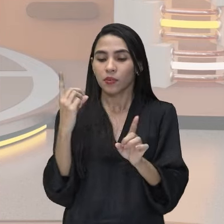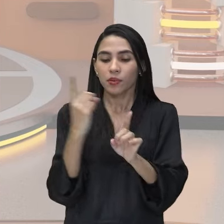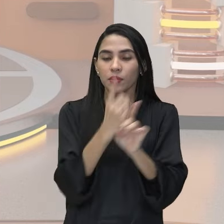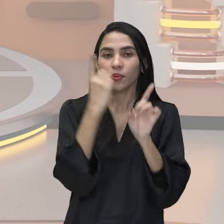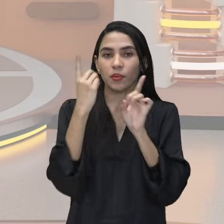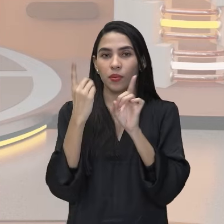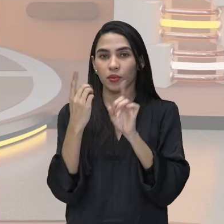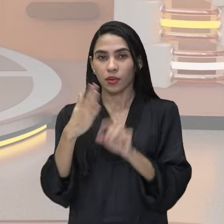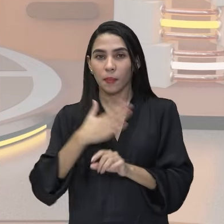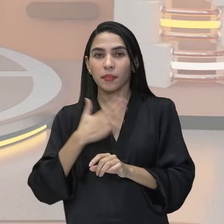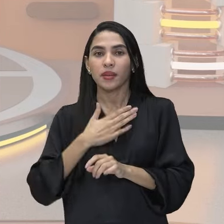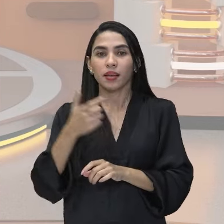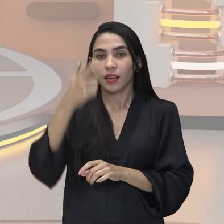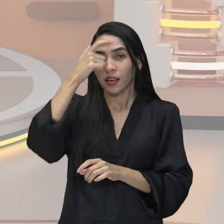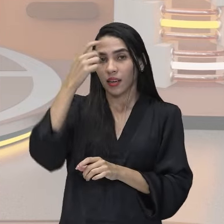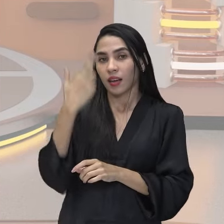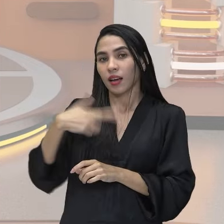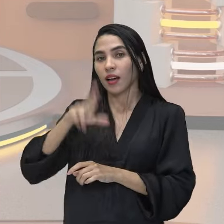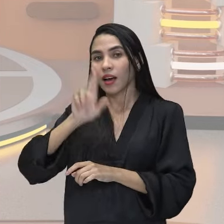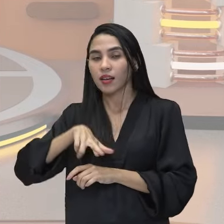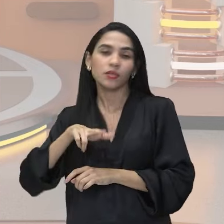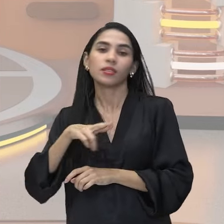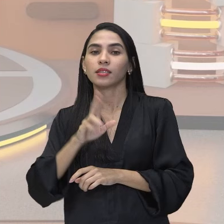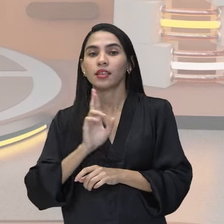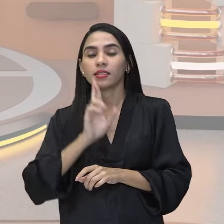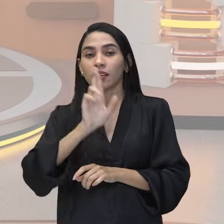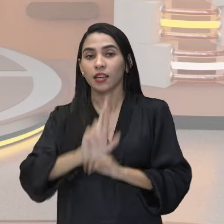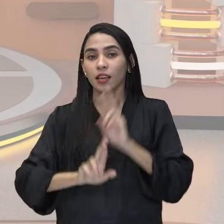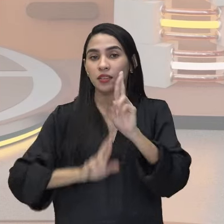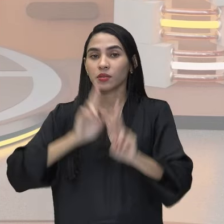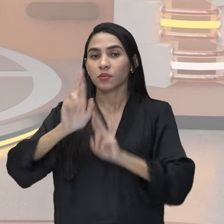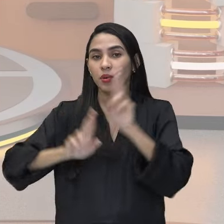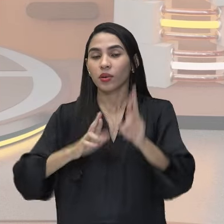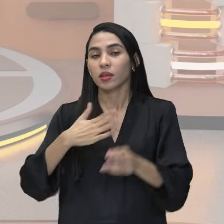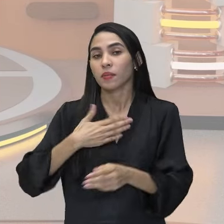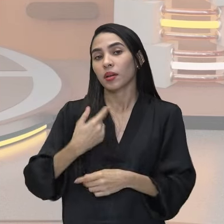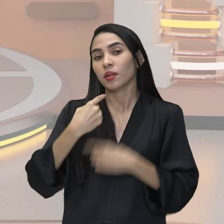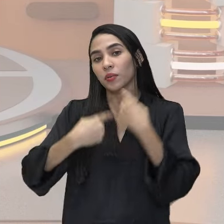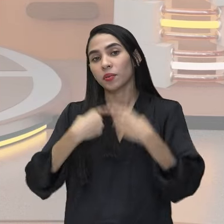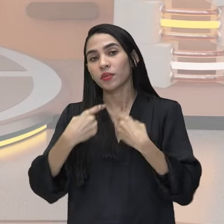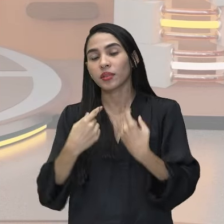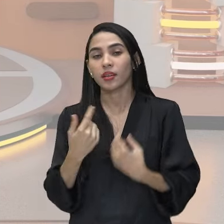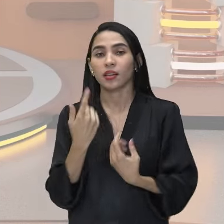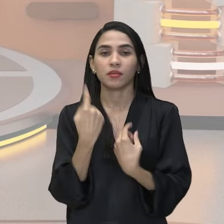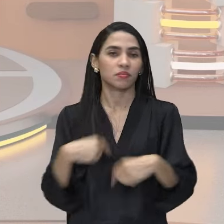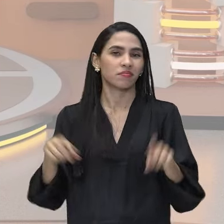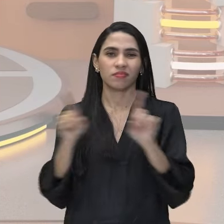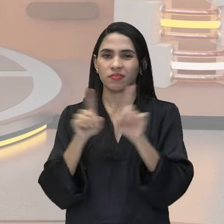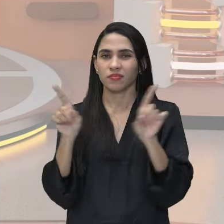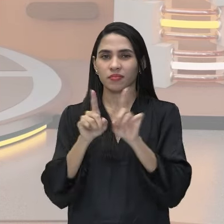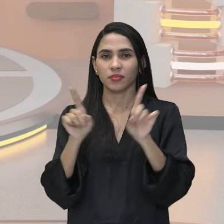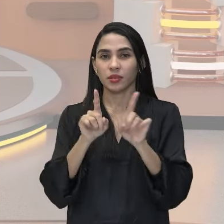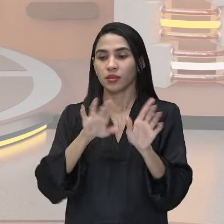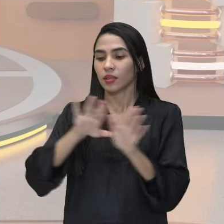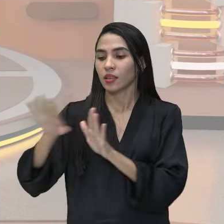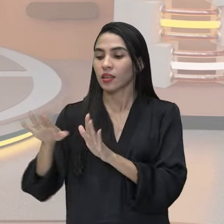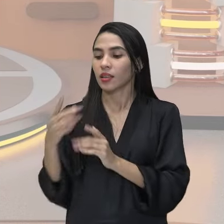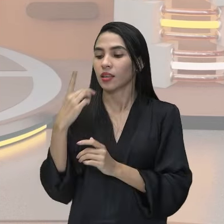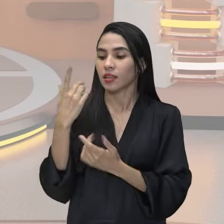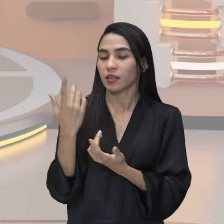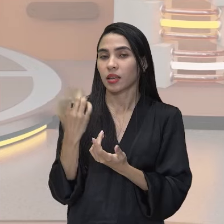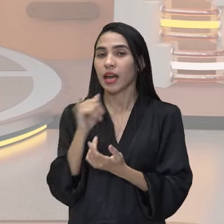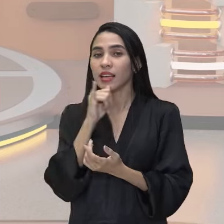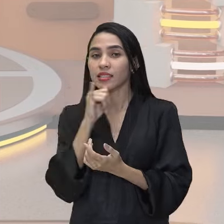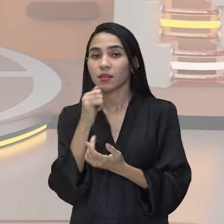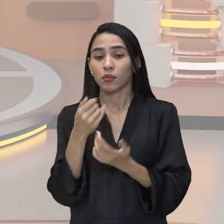através da minha racionalidade, respostas para as dúvidas que eu tenho. Eu não preciso mais buscar nem na